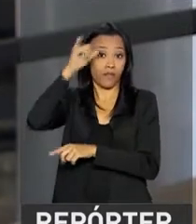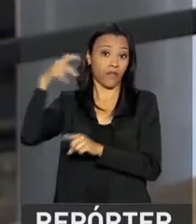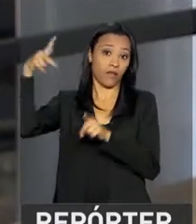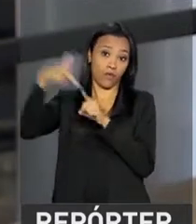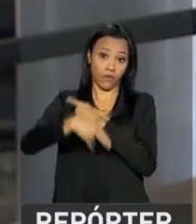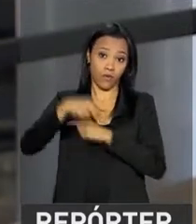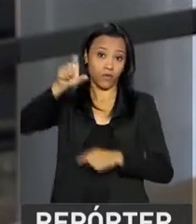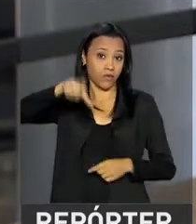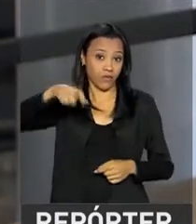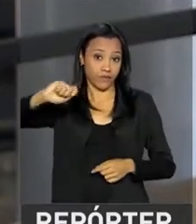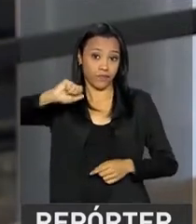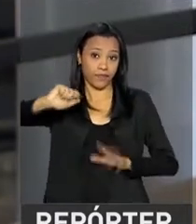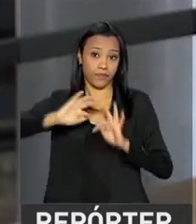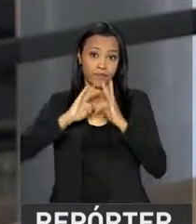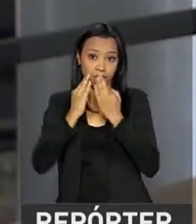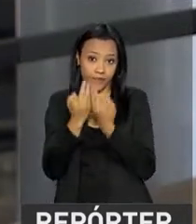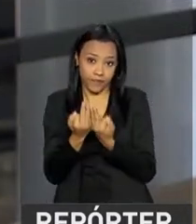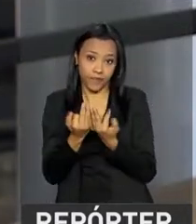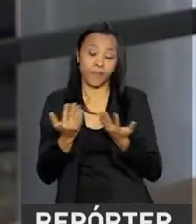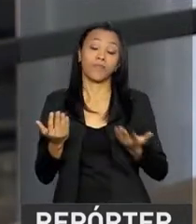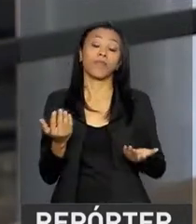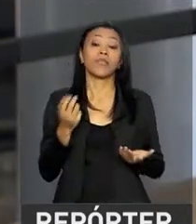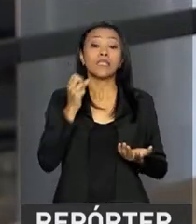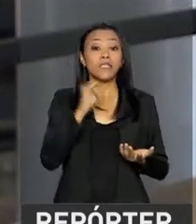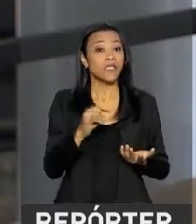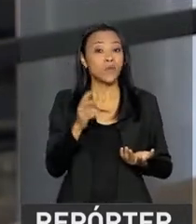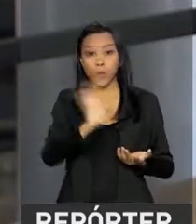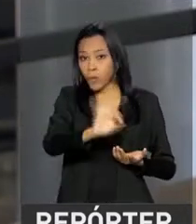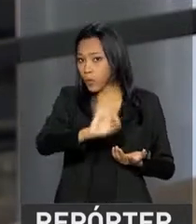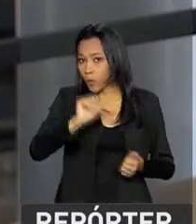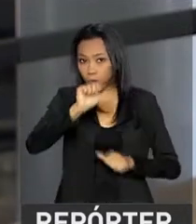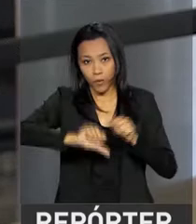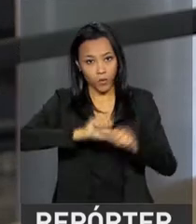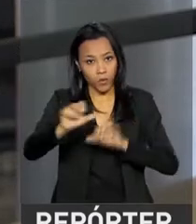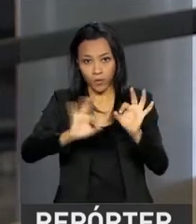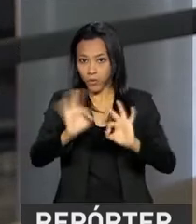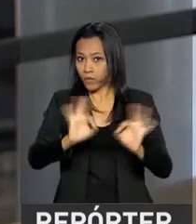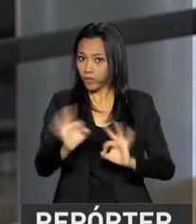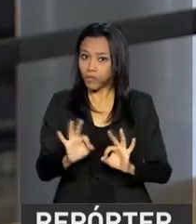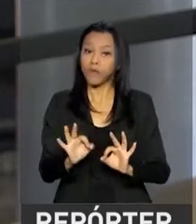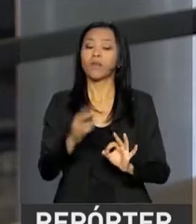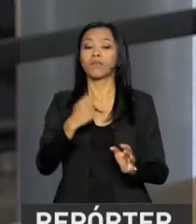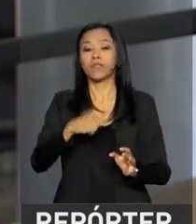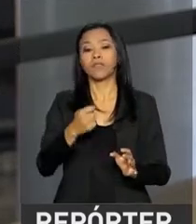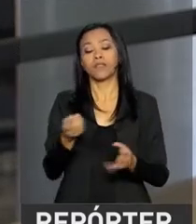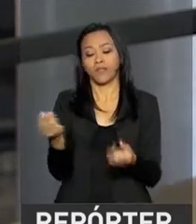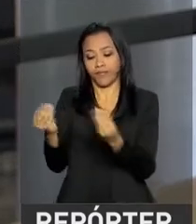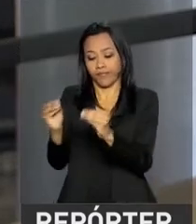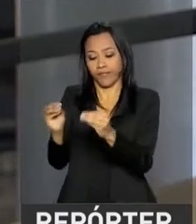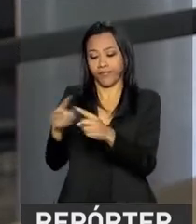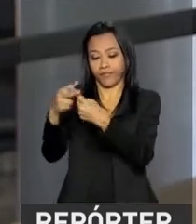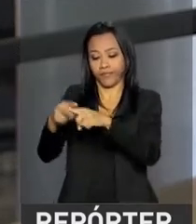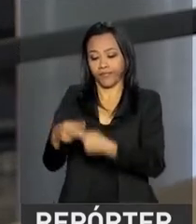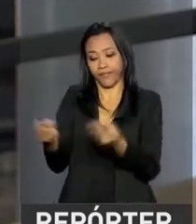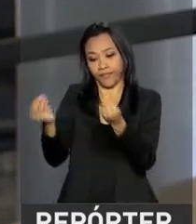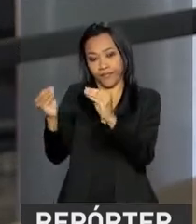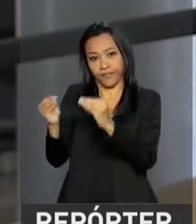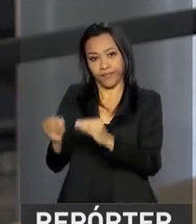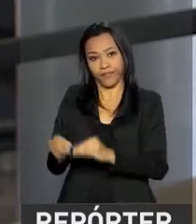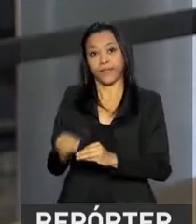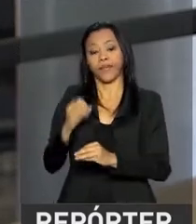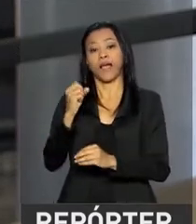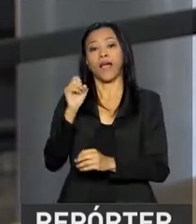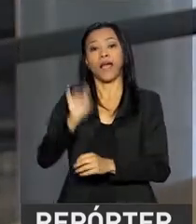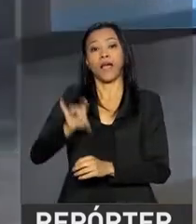se não houver nenhuma mudança essas informações devem ser atualizadas obrigatoriamente a cada